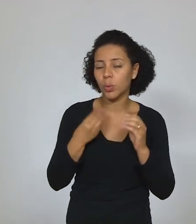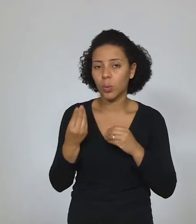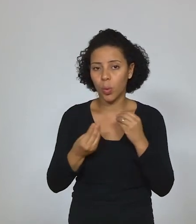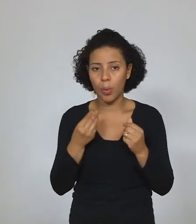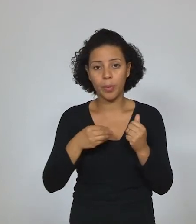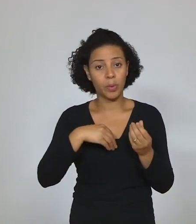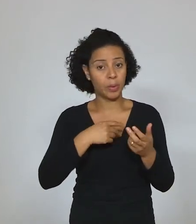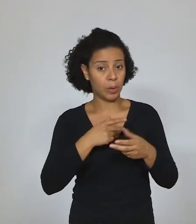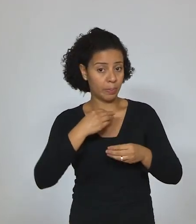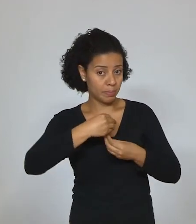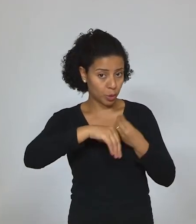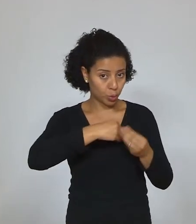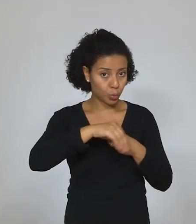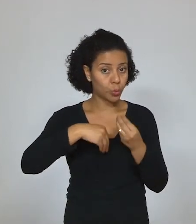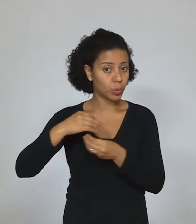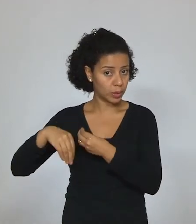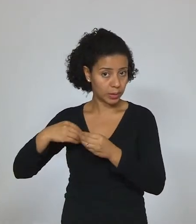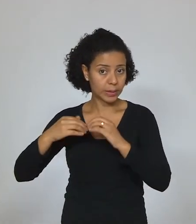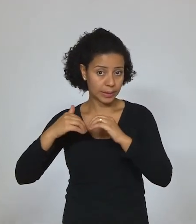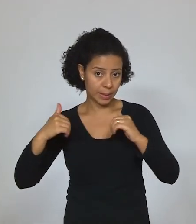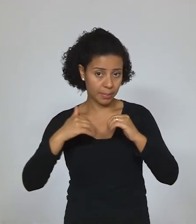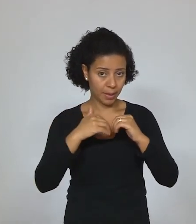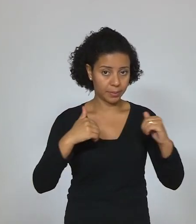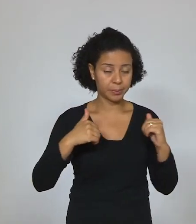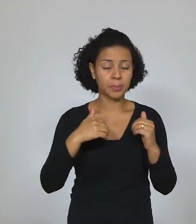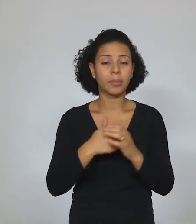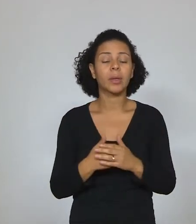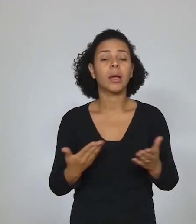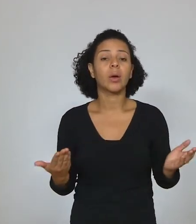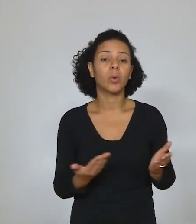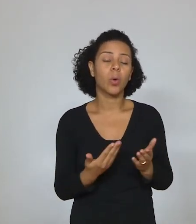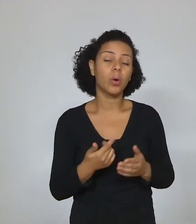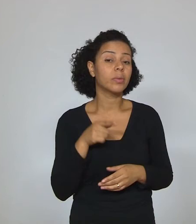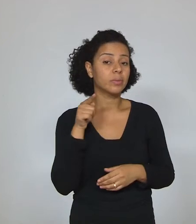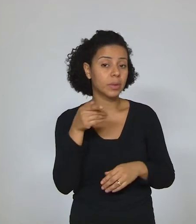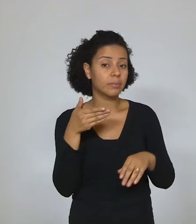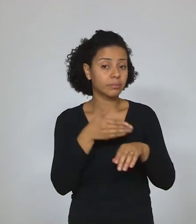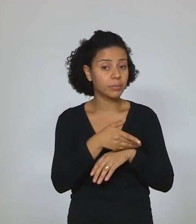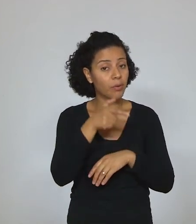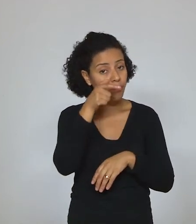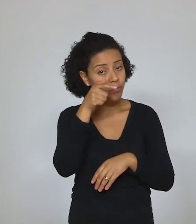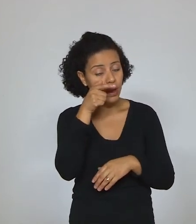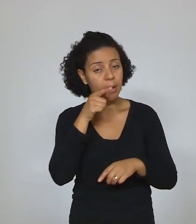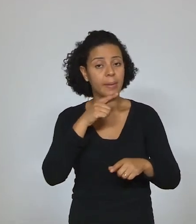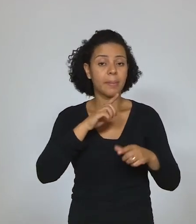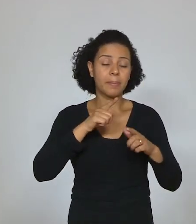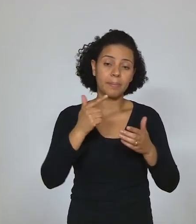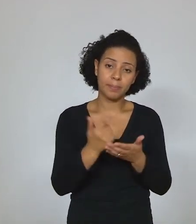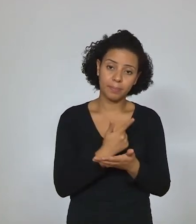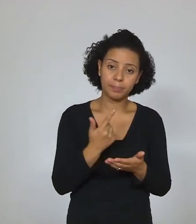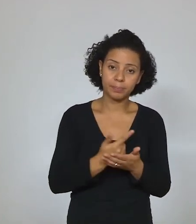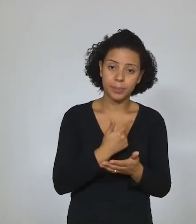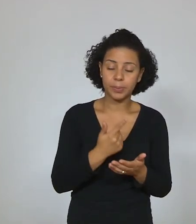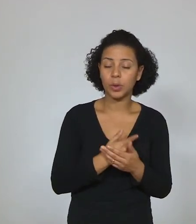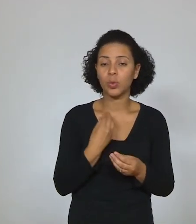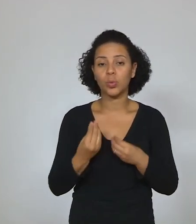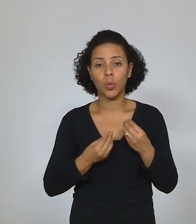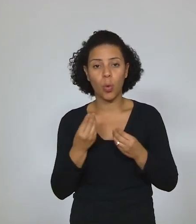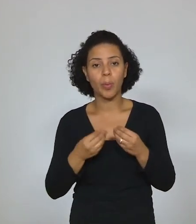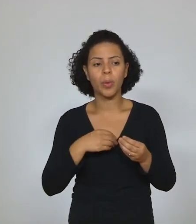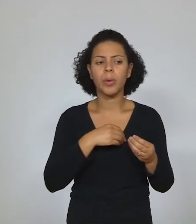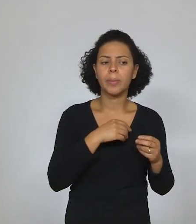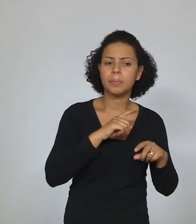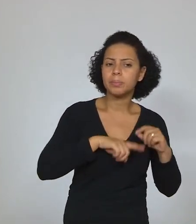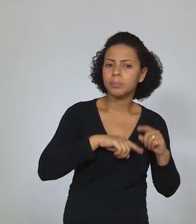agora nessas situações propostas pelo seu material de apoio para realizar a separação de algumas misturas. Você